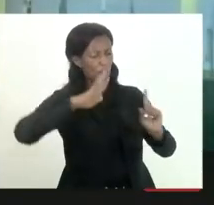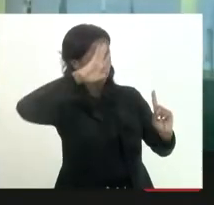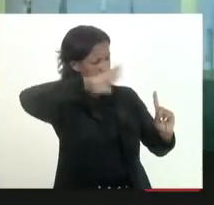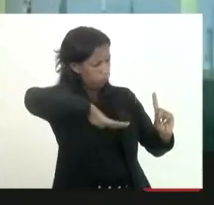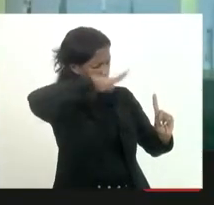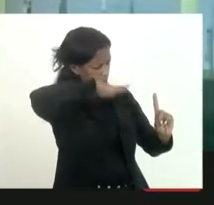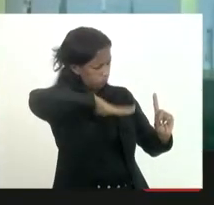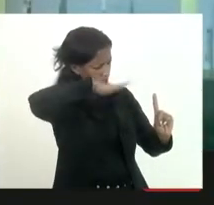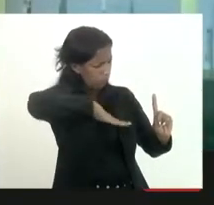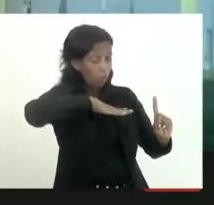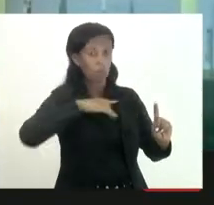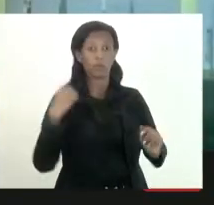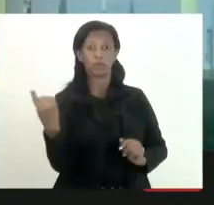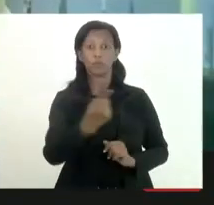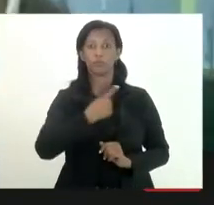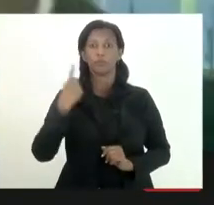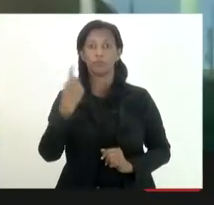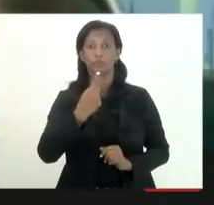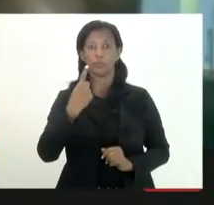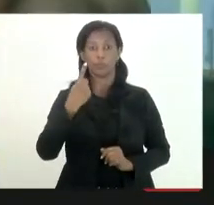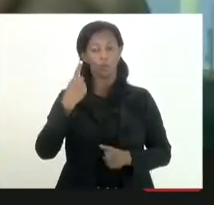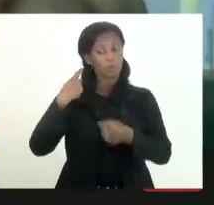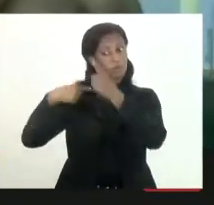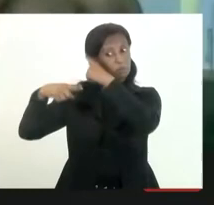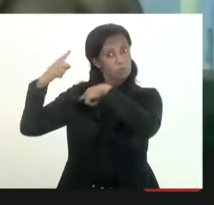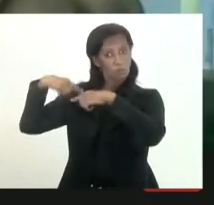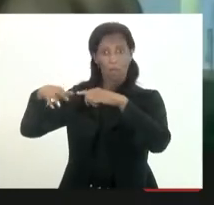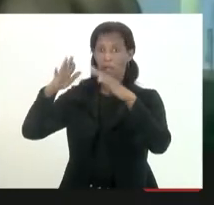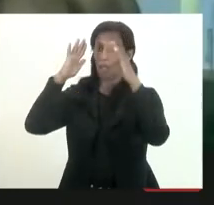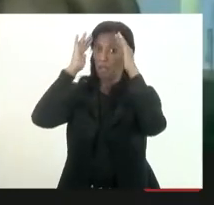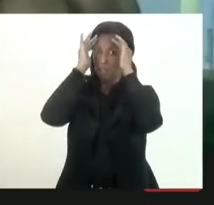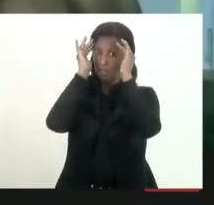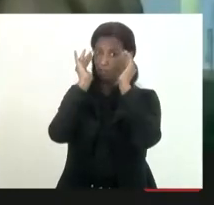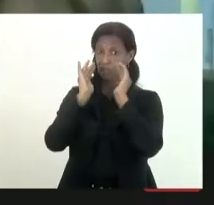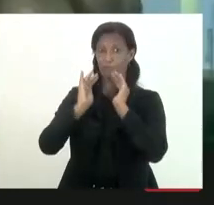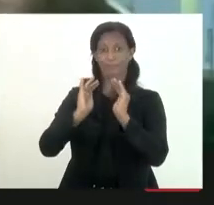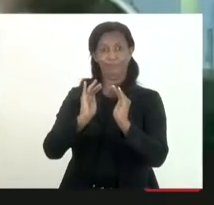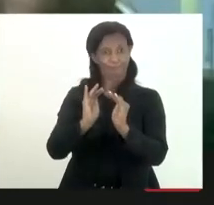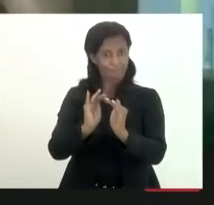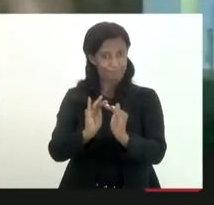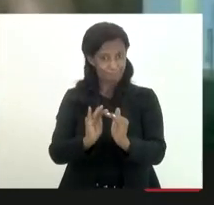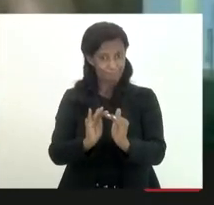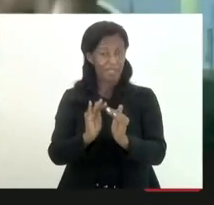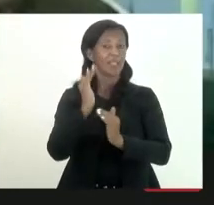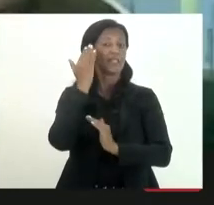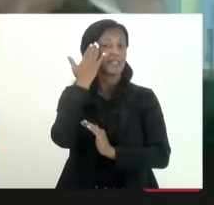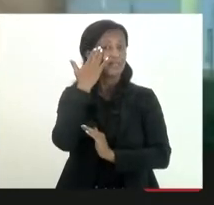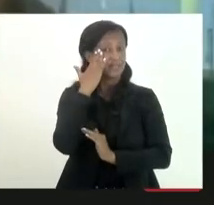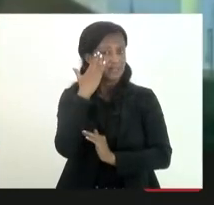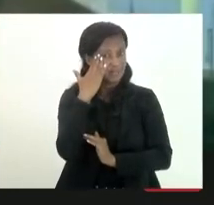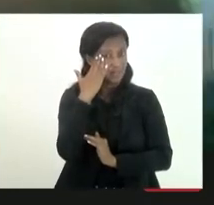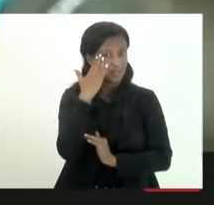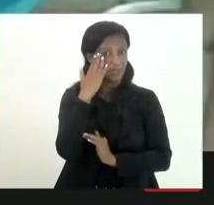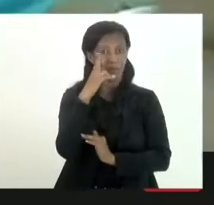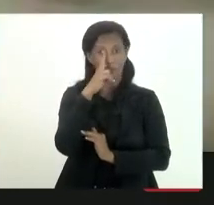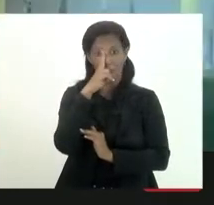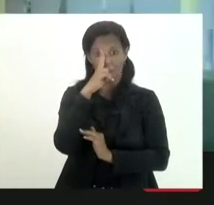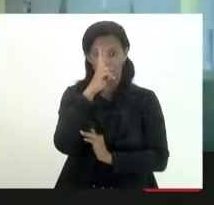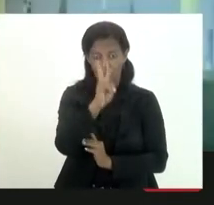os nossos ancestrais, respeitando e entendendo a força